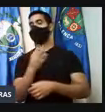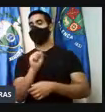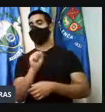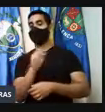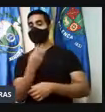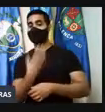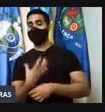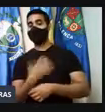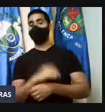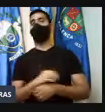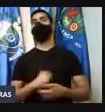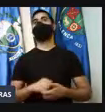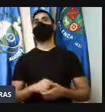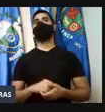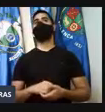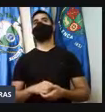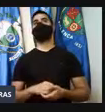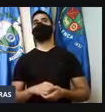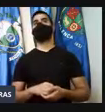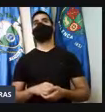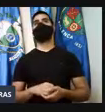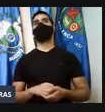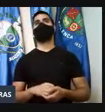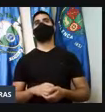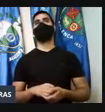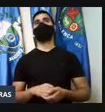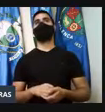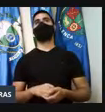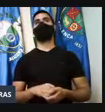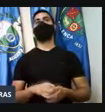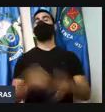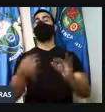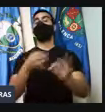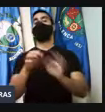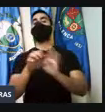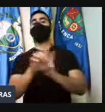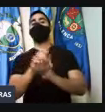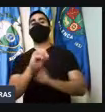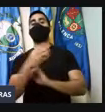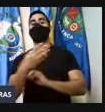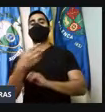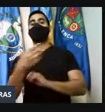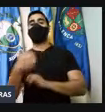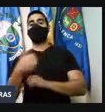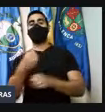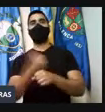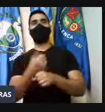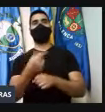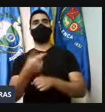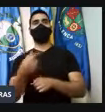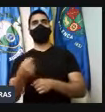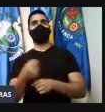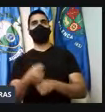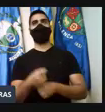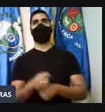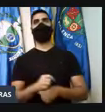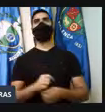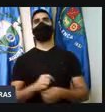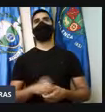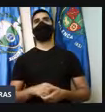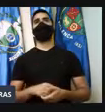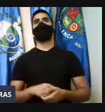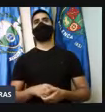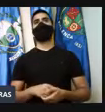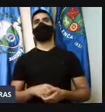8/12/2020. Parecer da Comissão de Constituição, Justiça e Redação ao projeto de resolução 041/2020, Silvio Rogério Furtado da Graça.